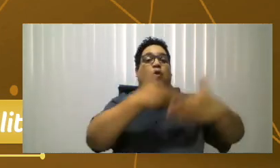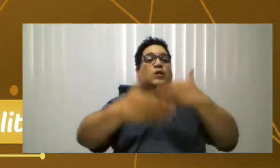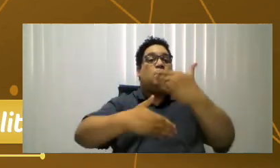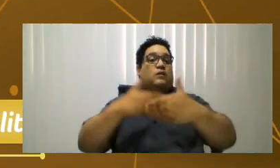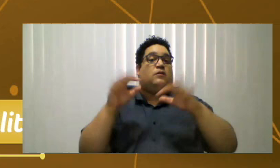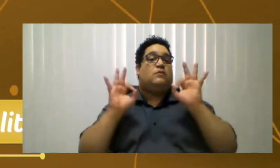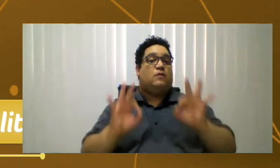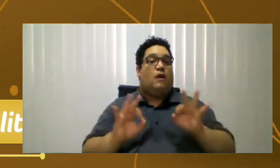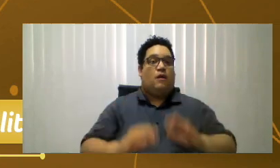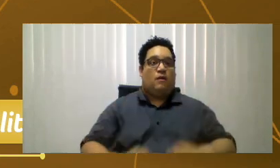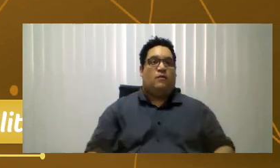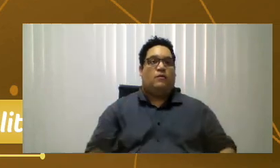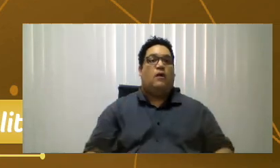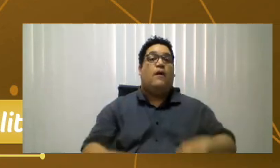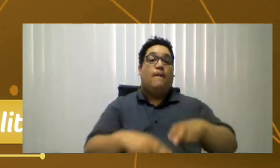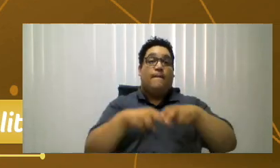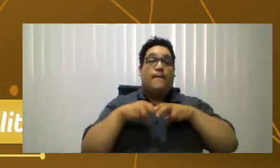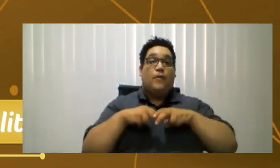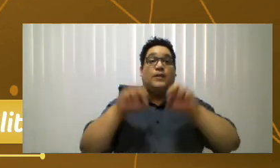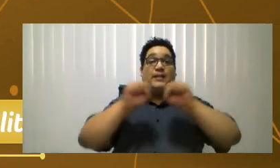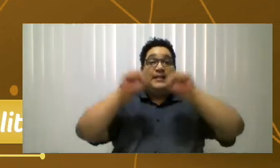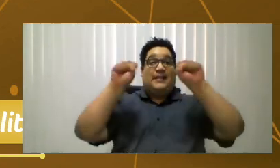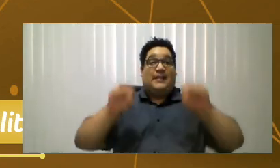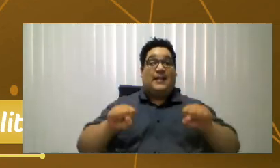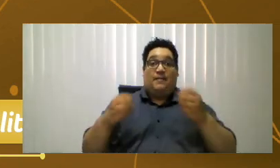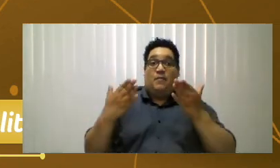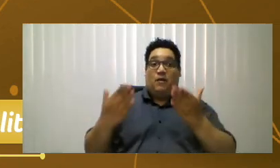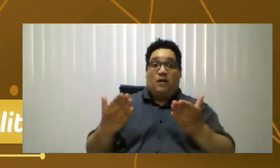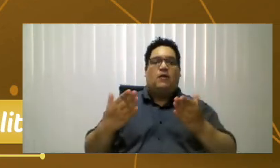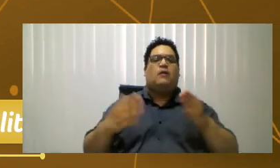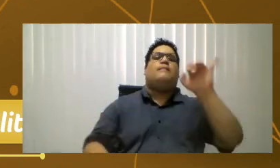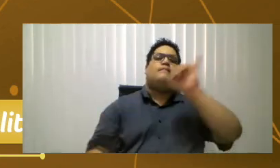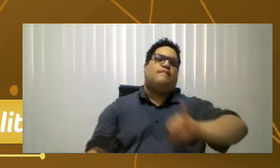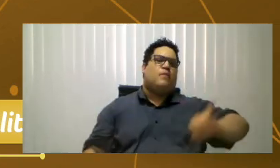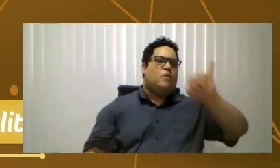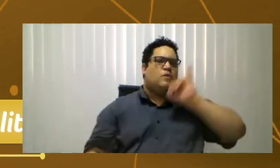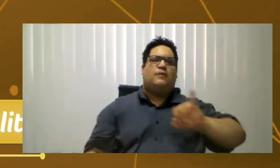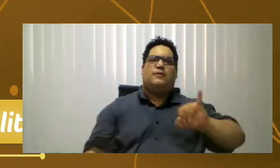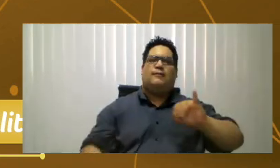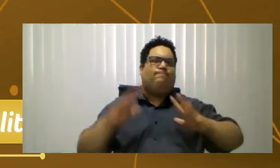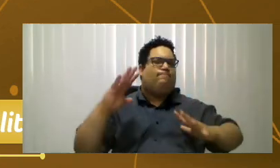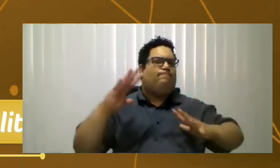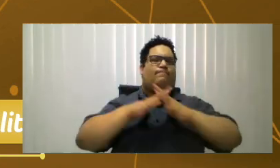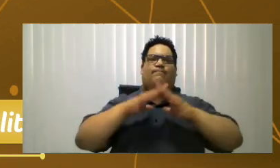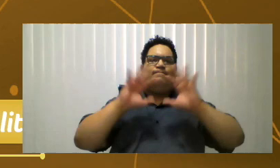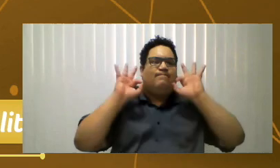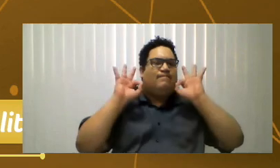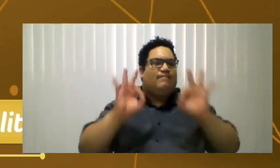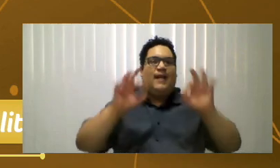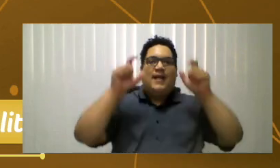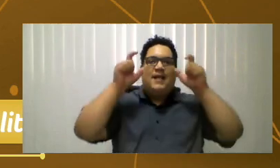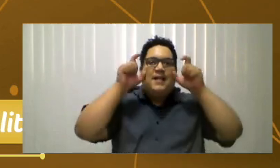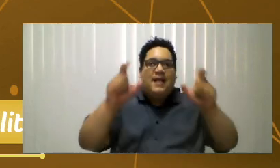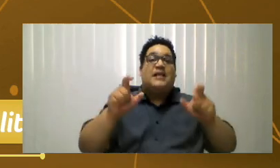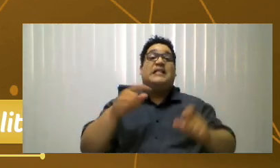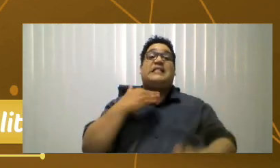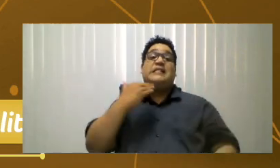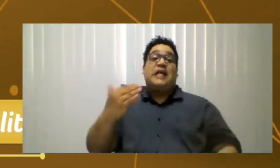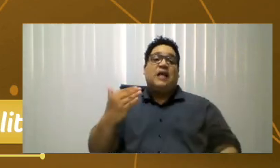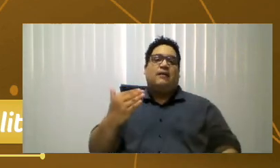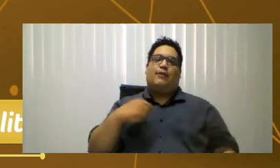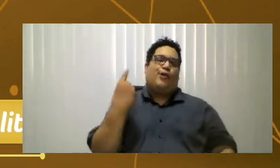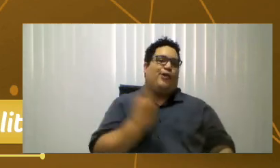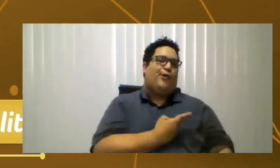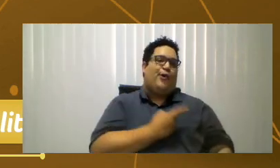assim, esse dashboard para a gente, por exemplo, é super, super interessante. Sem ele, a gente não conseguiria fazer